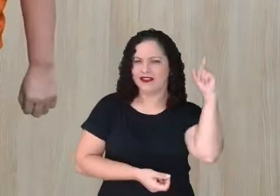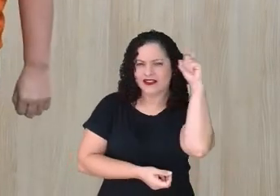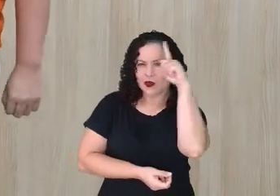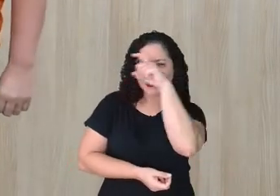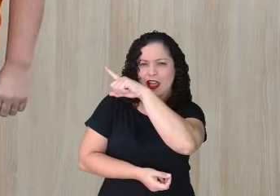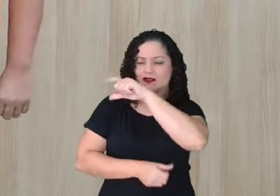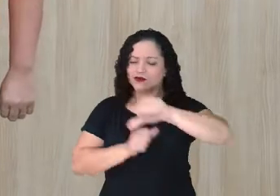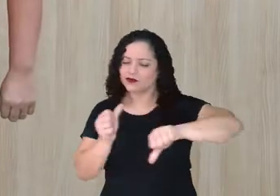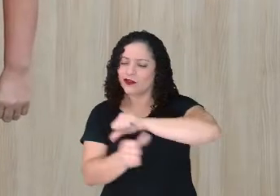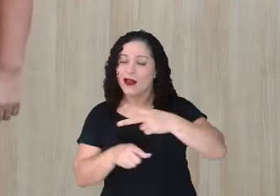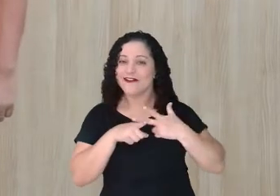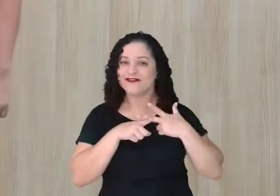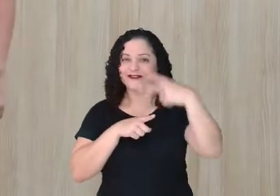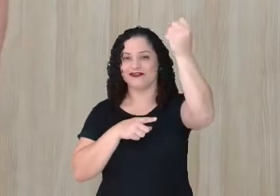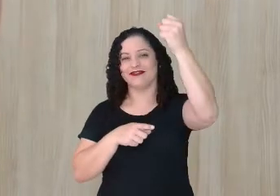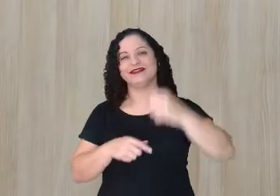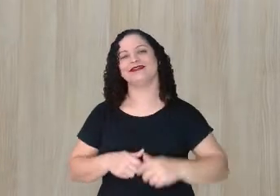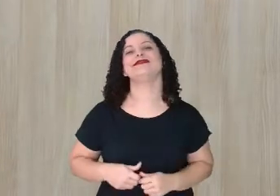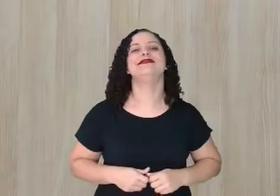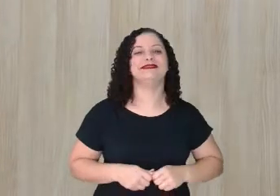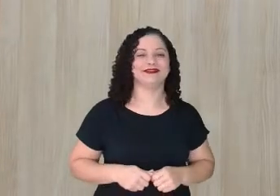do conhecimento. Vamos lá.